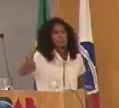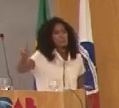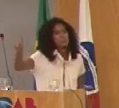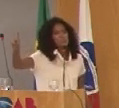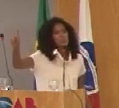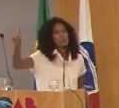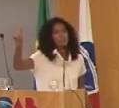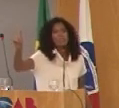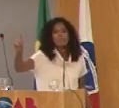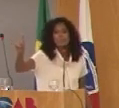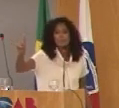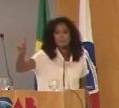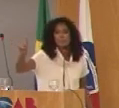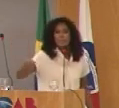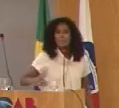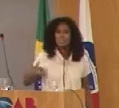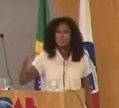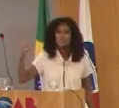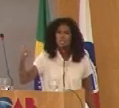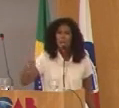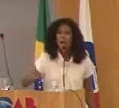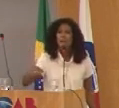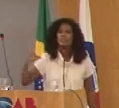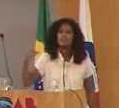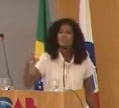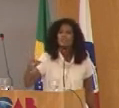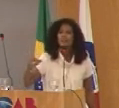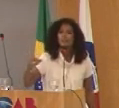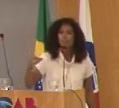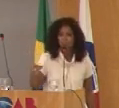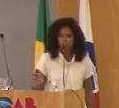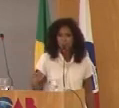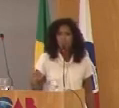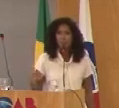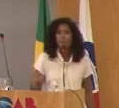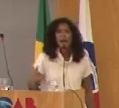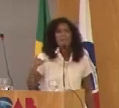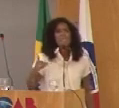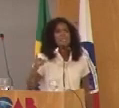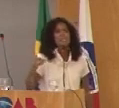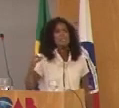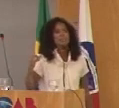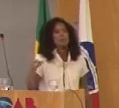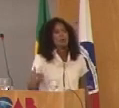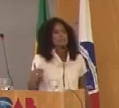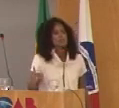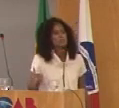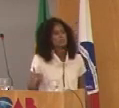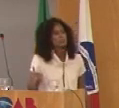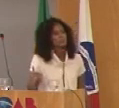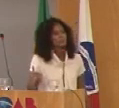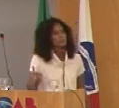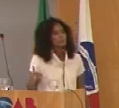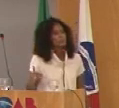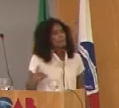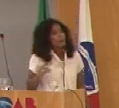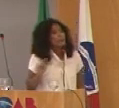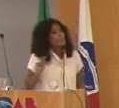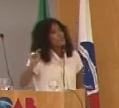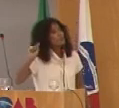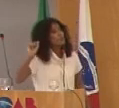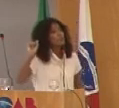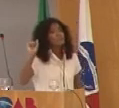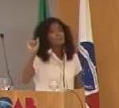pelas muitas minorias que dia a dia enfrentam a escassez imposta.